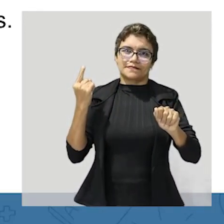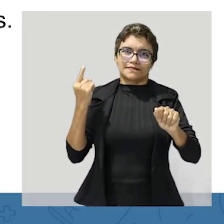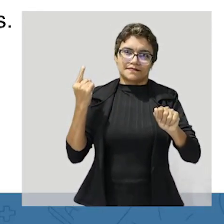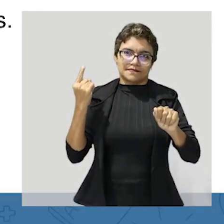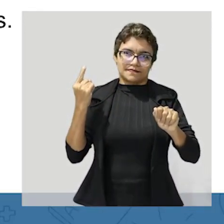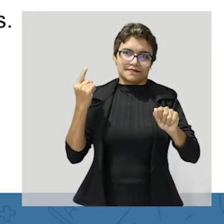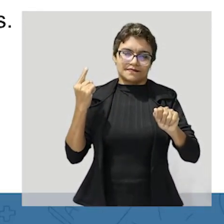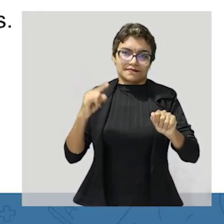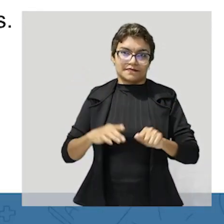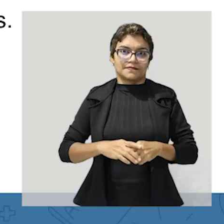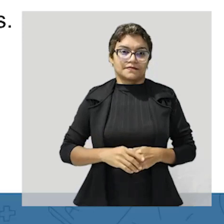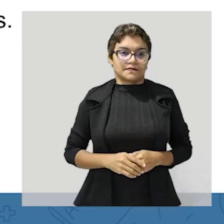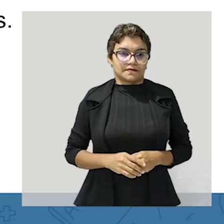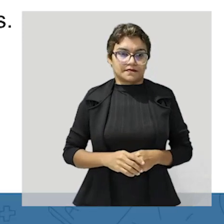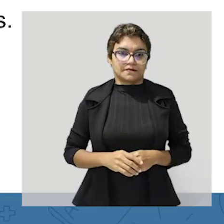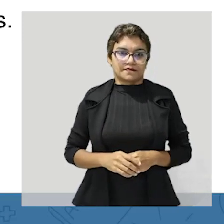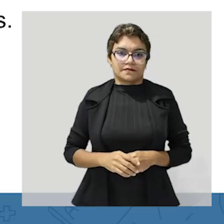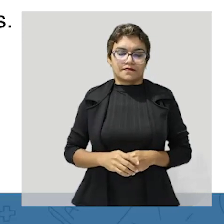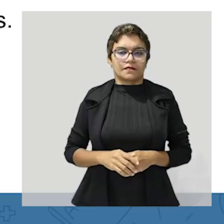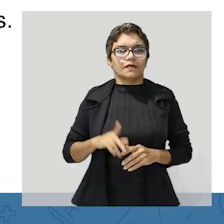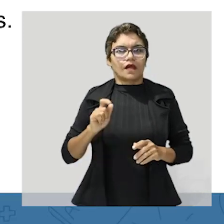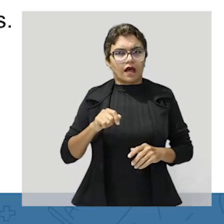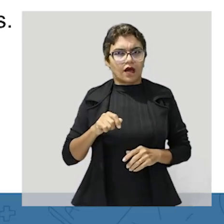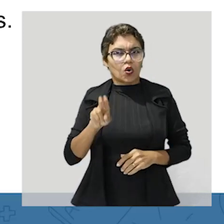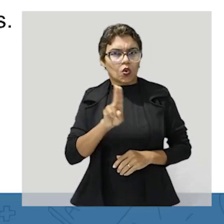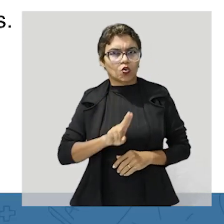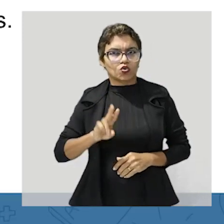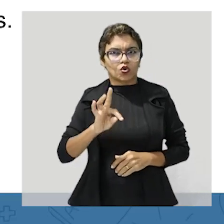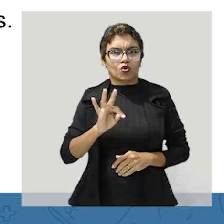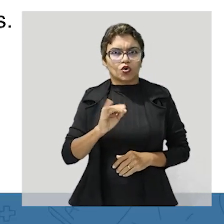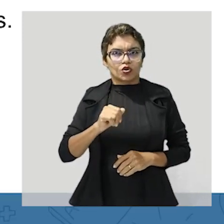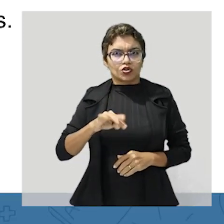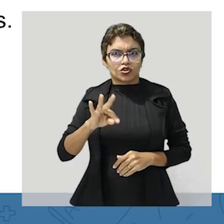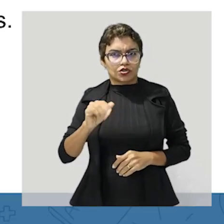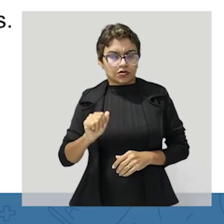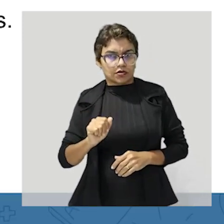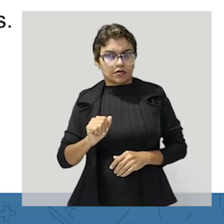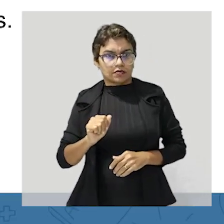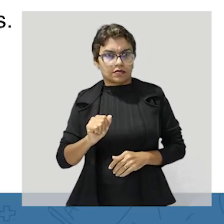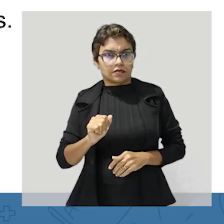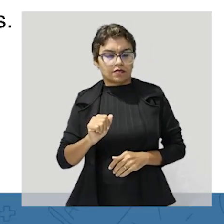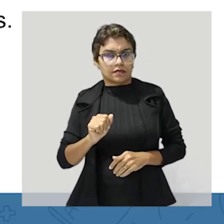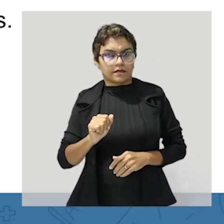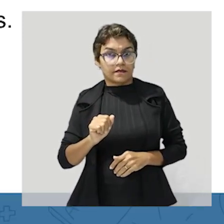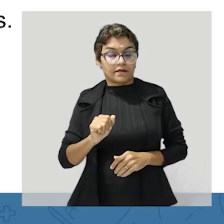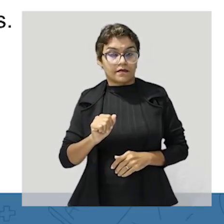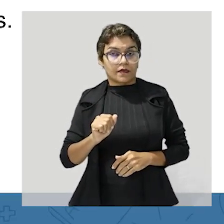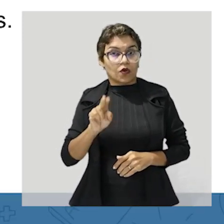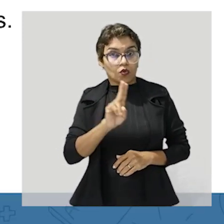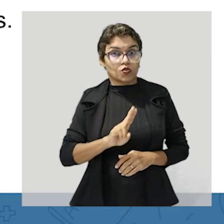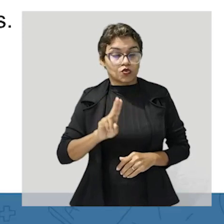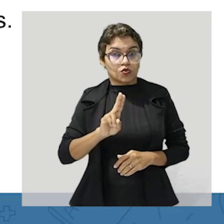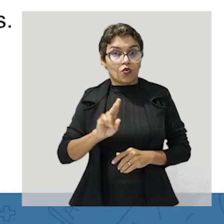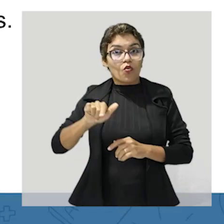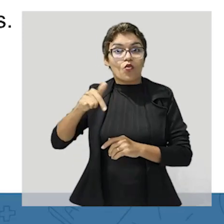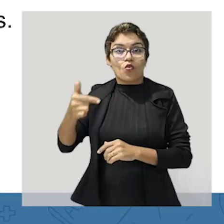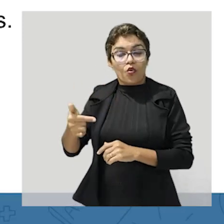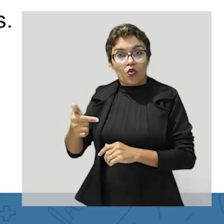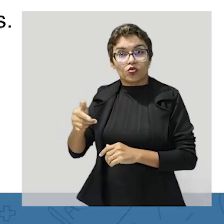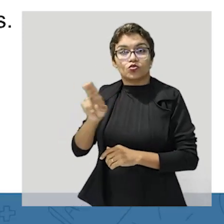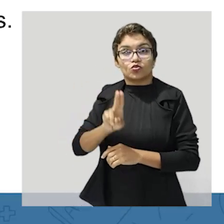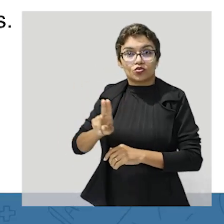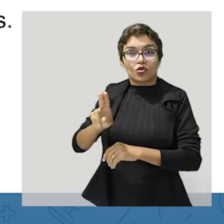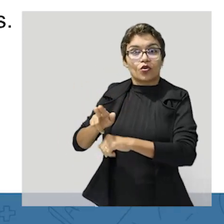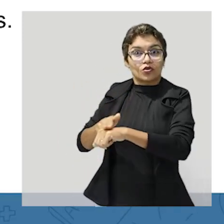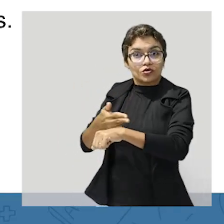materiais utilizados. Pollock usou tinta nesse movimento. O Vic Muniz utilizou o chocolate líquido